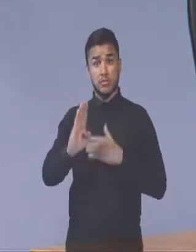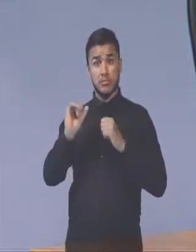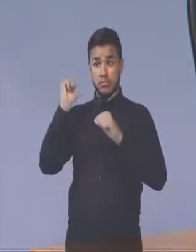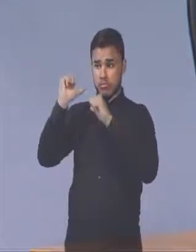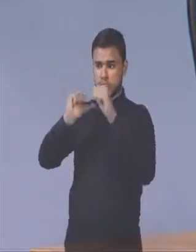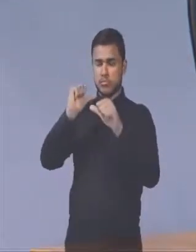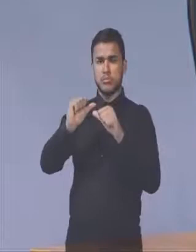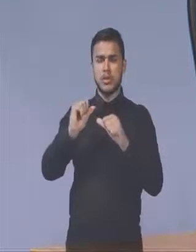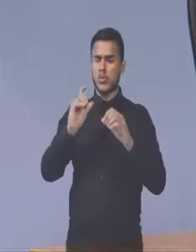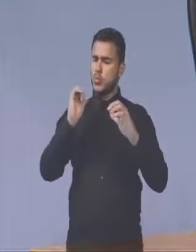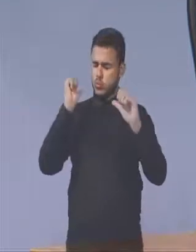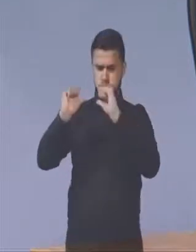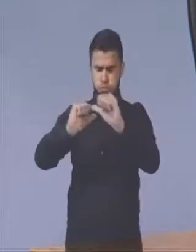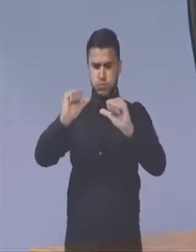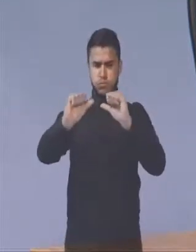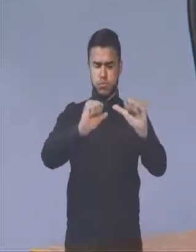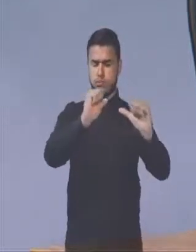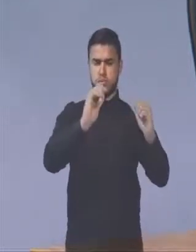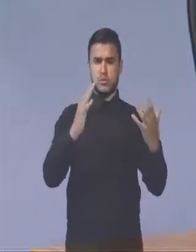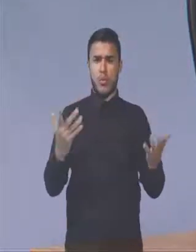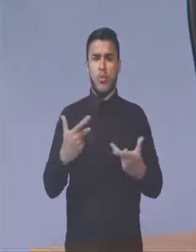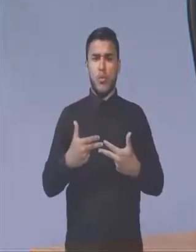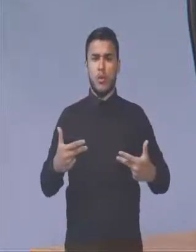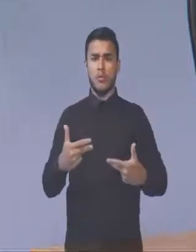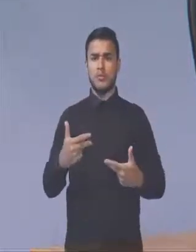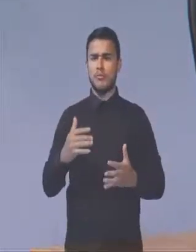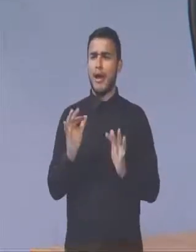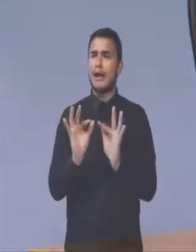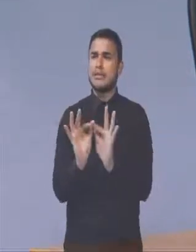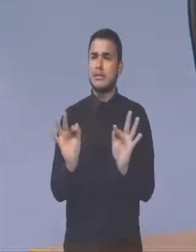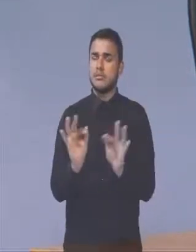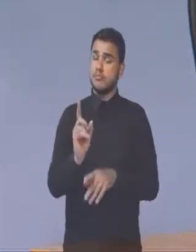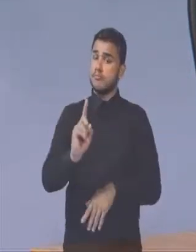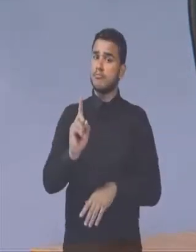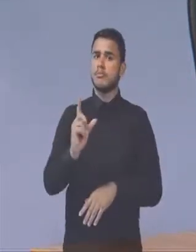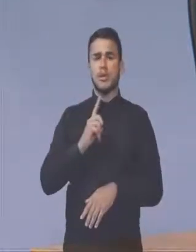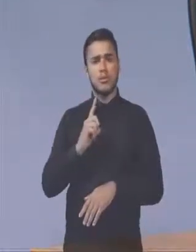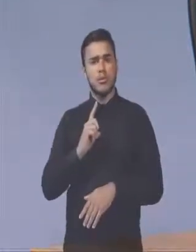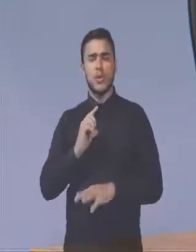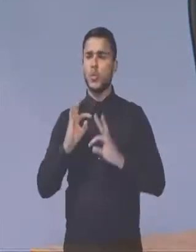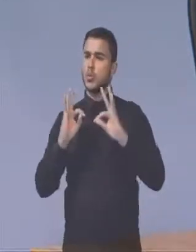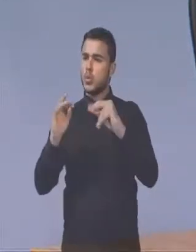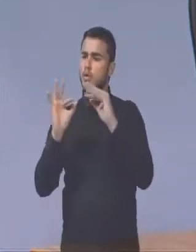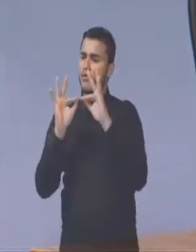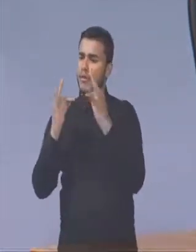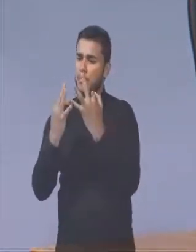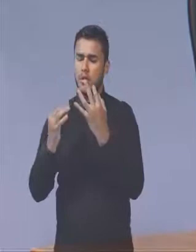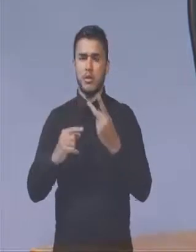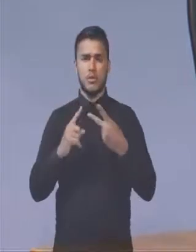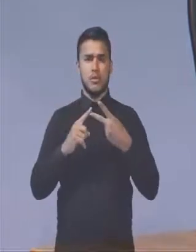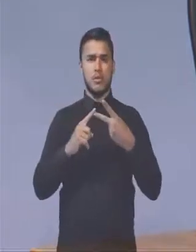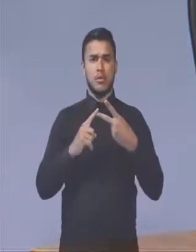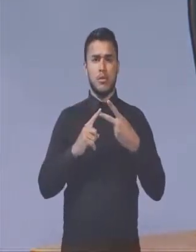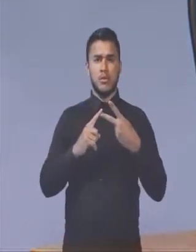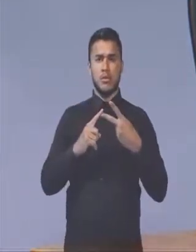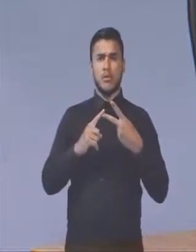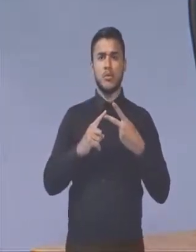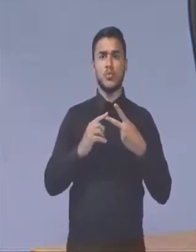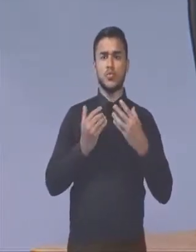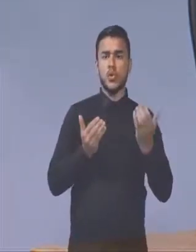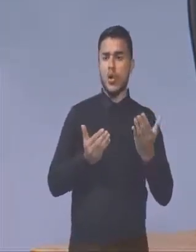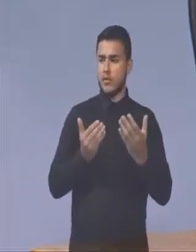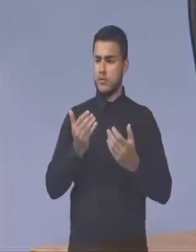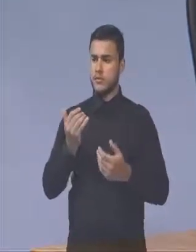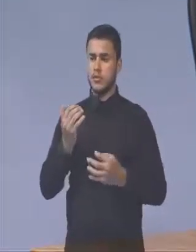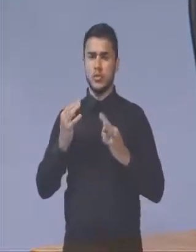mudança estrutural que vai abarcando um conjunto de instituições, né, que dá o conjunto de uma era. Né? Nós